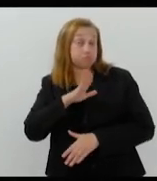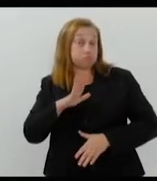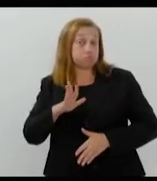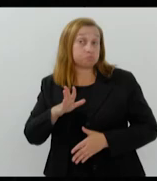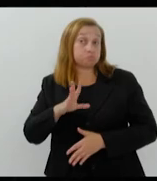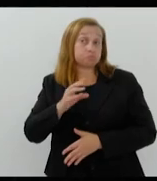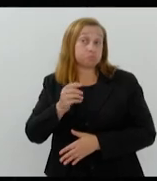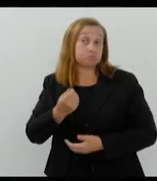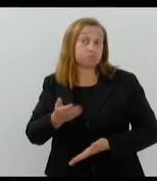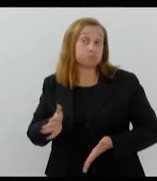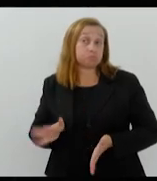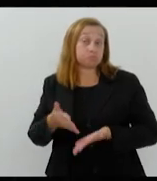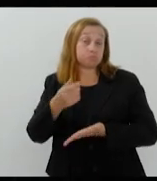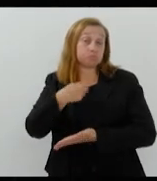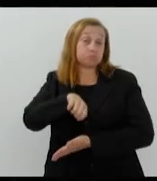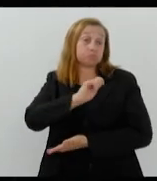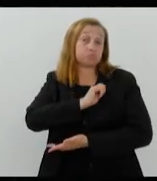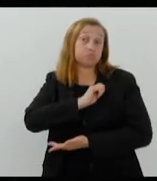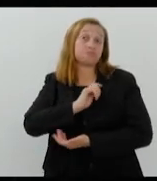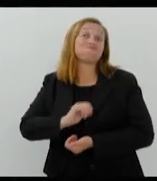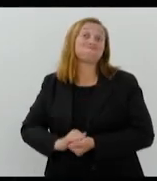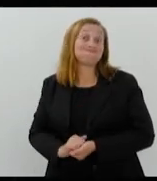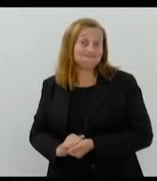incentivo fiscal dessa envergadura?